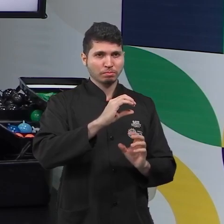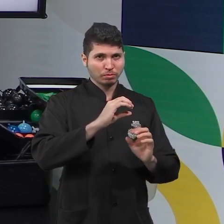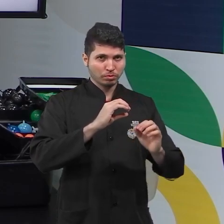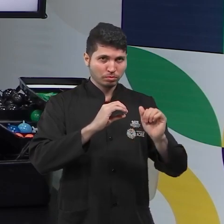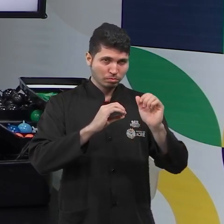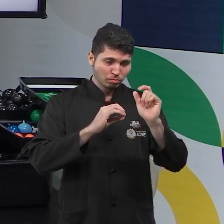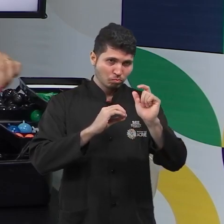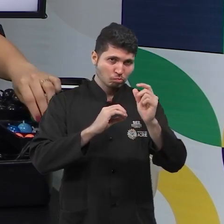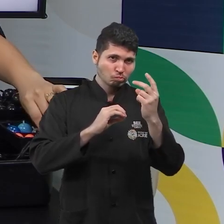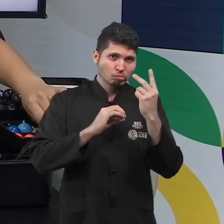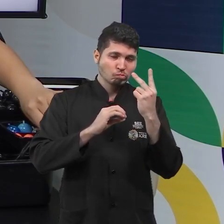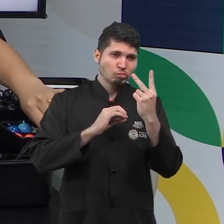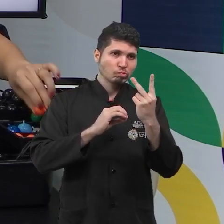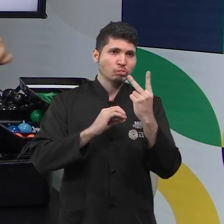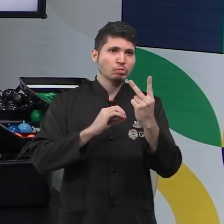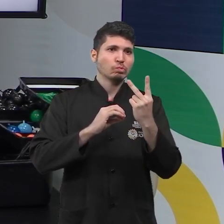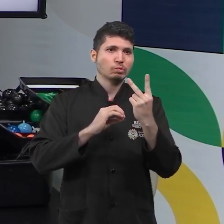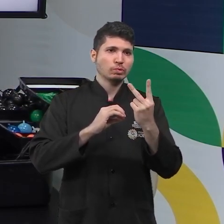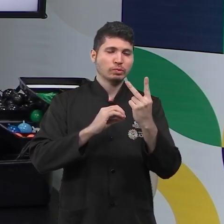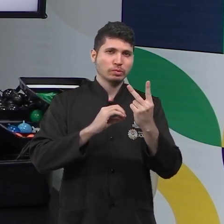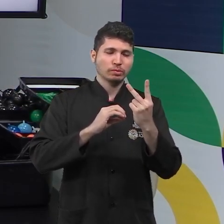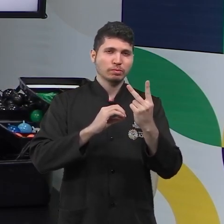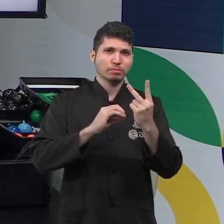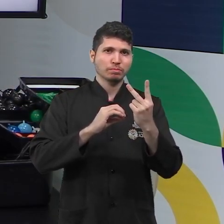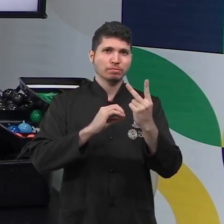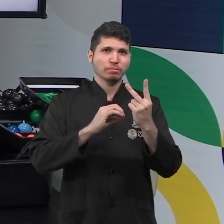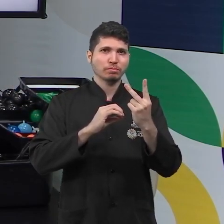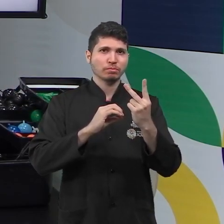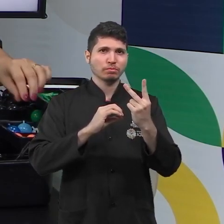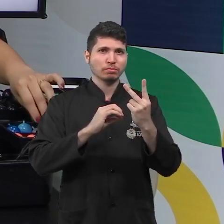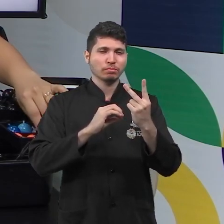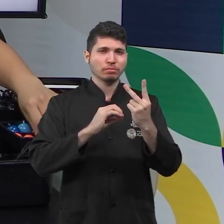hidrogênios, um em cada extremidade.